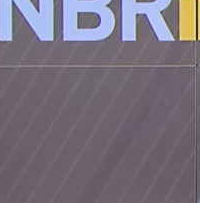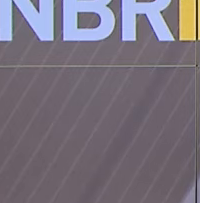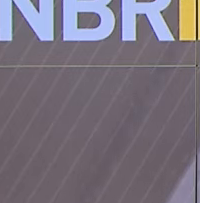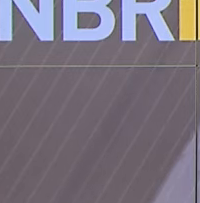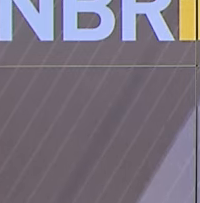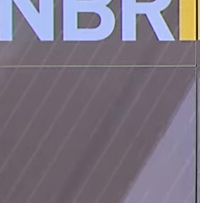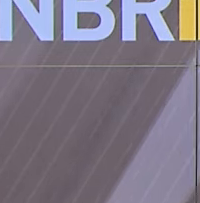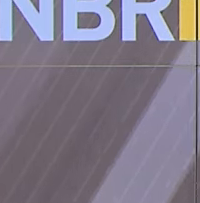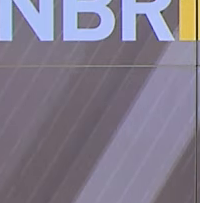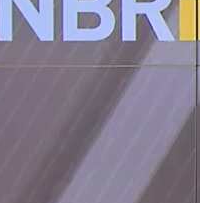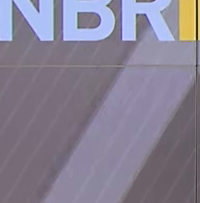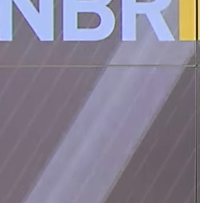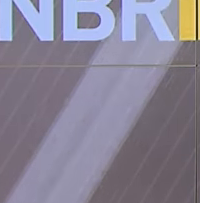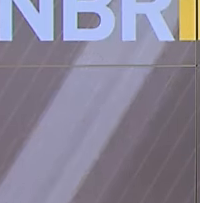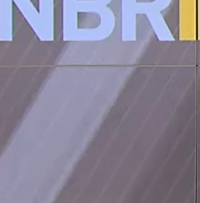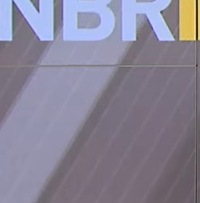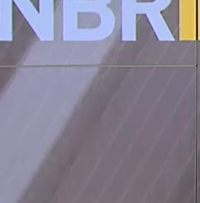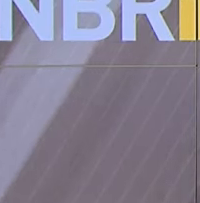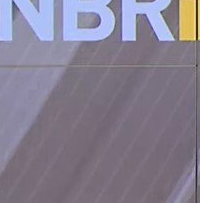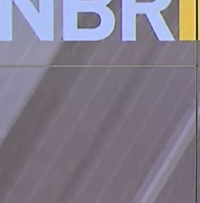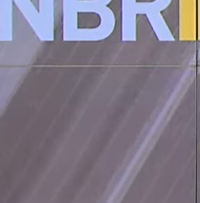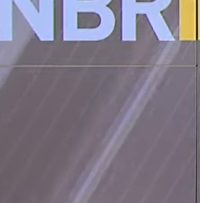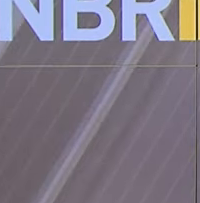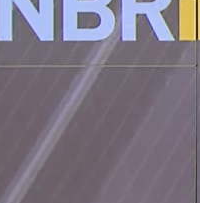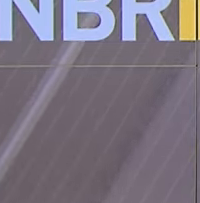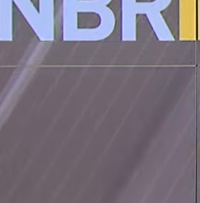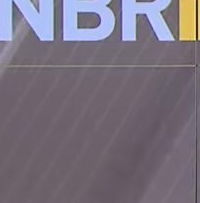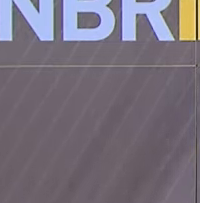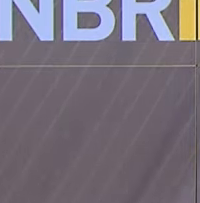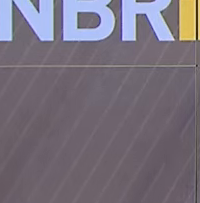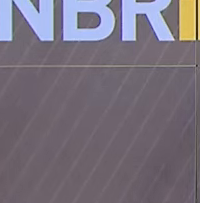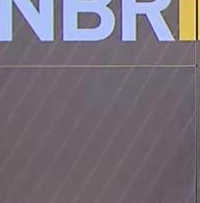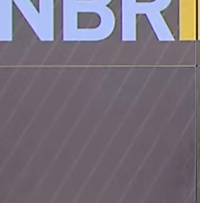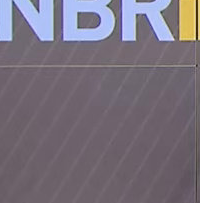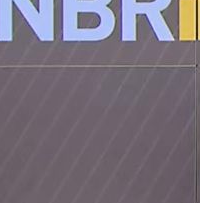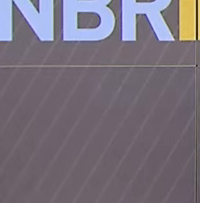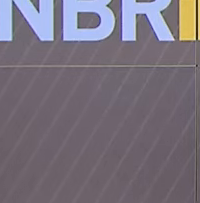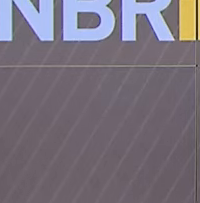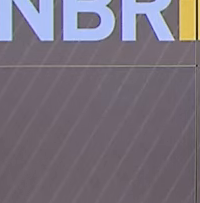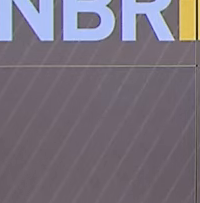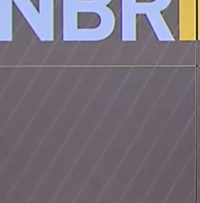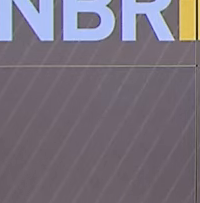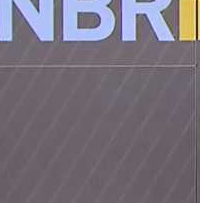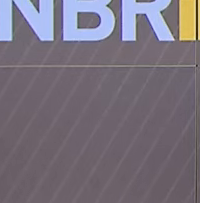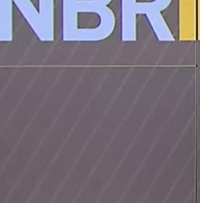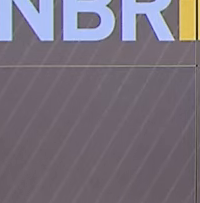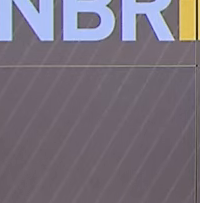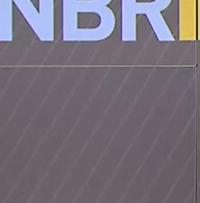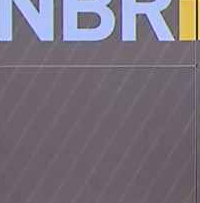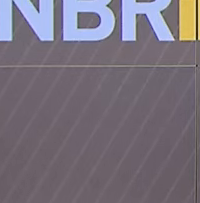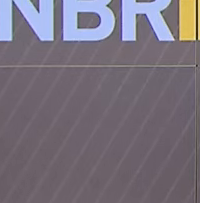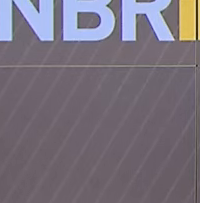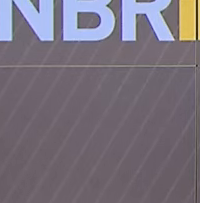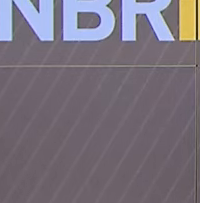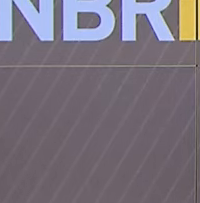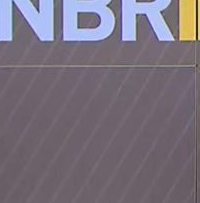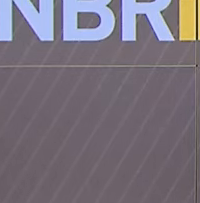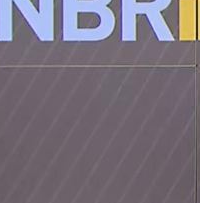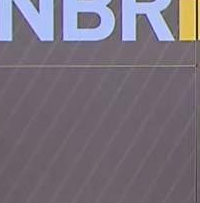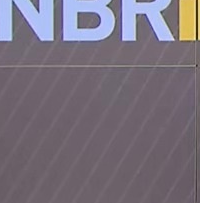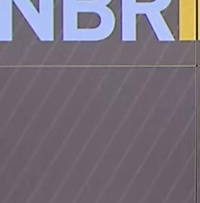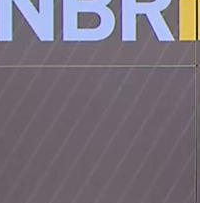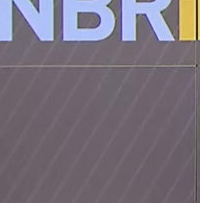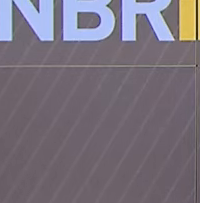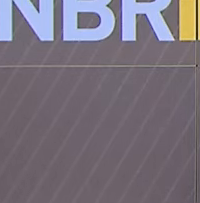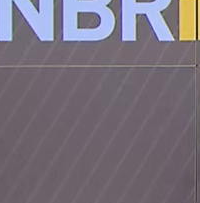Criança, uma iniciativa sueca que está sendo realizada pela primeira vez aqui na América do Sul. O presidente Michel Temer também afirmou que existe um